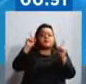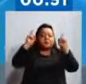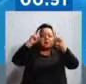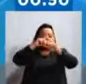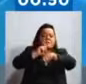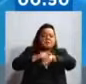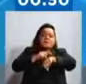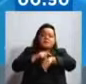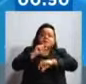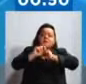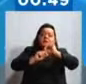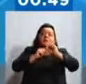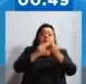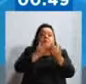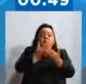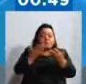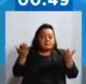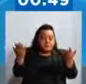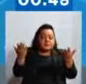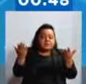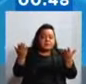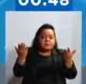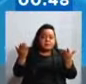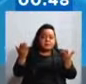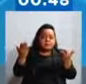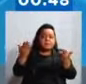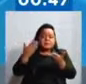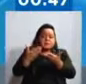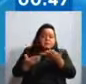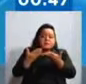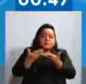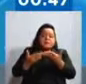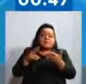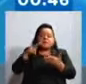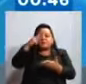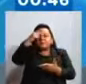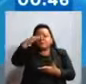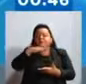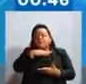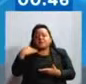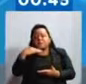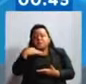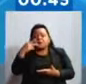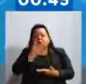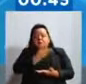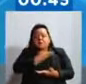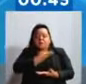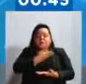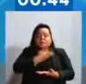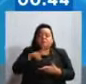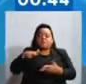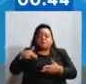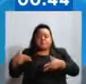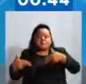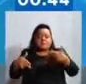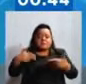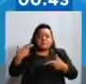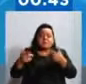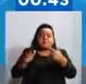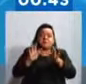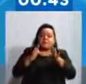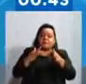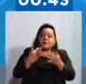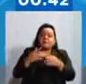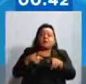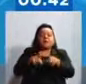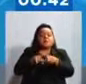pandemia mundial, onde nós temos que perdermos entes queridos, familiares, colegas de trabalho, amigos. Esse é